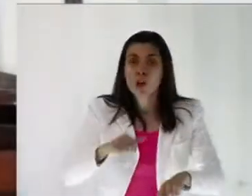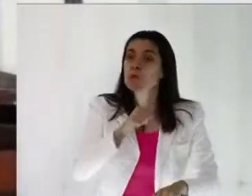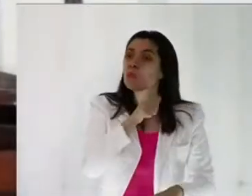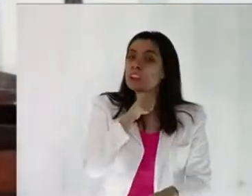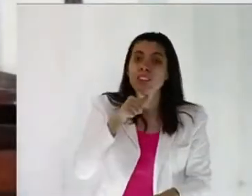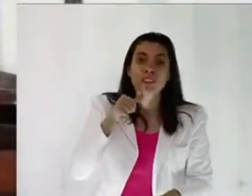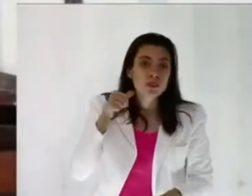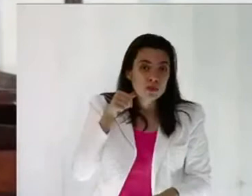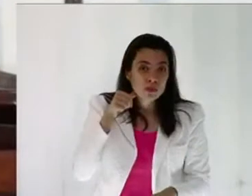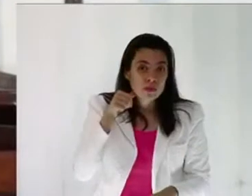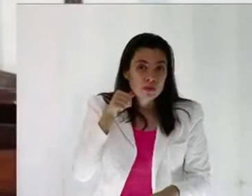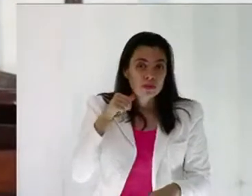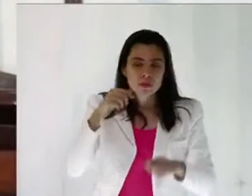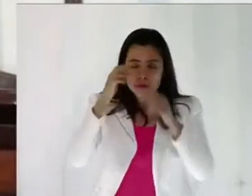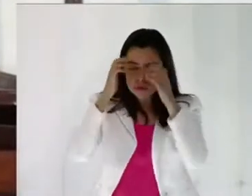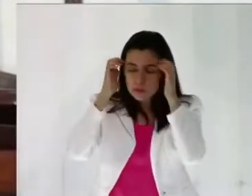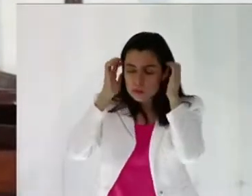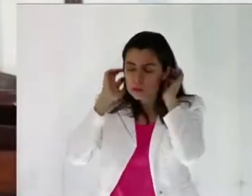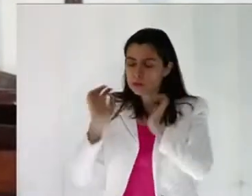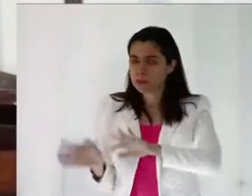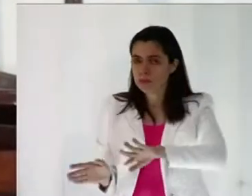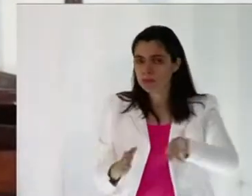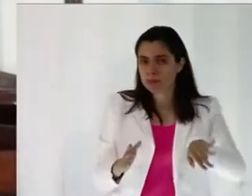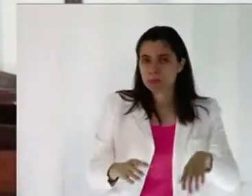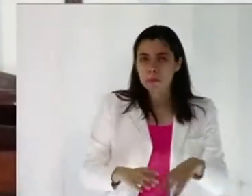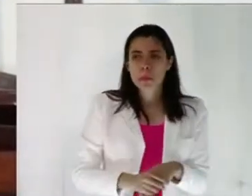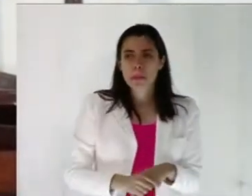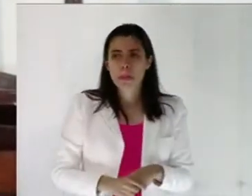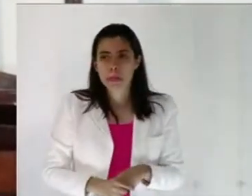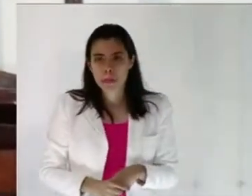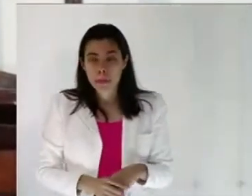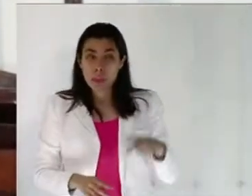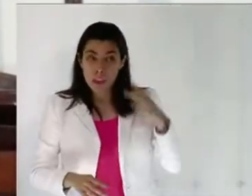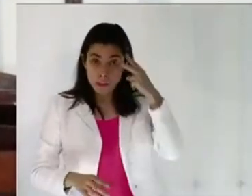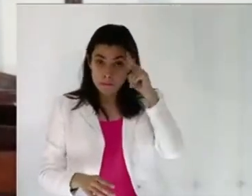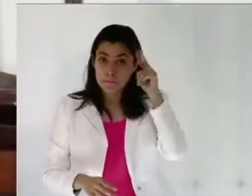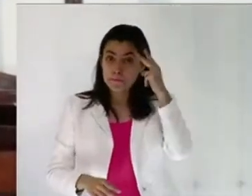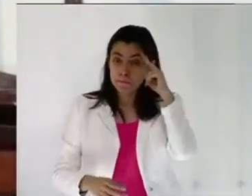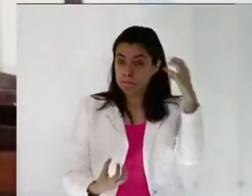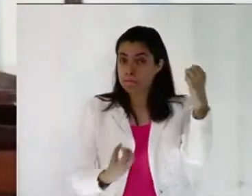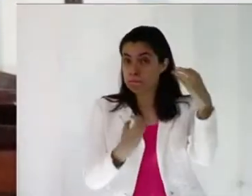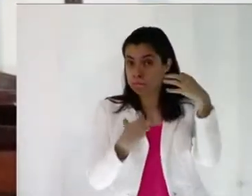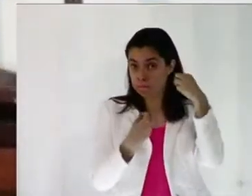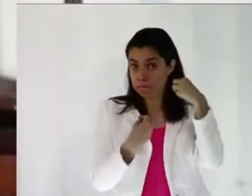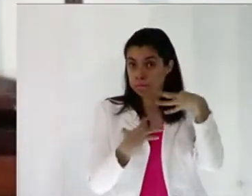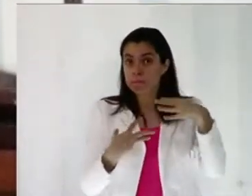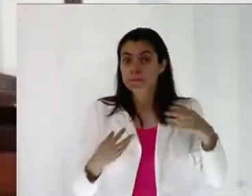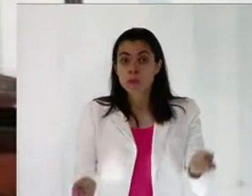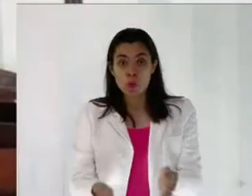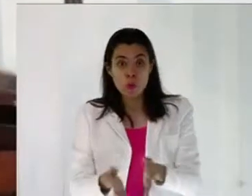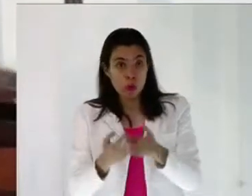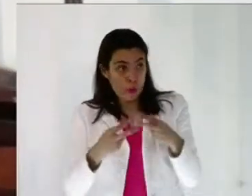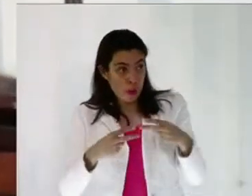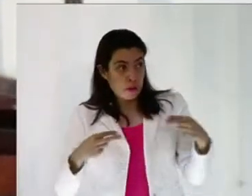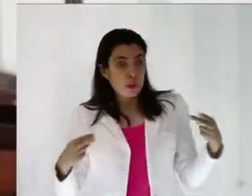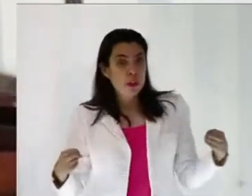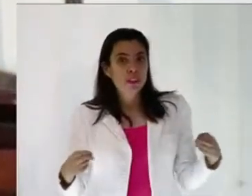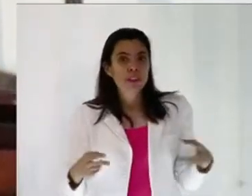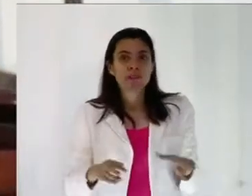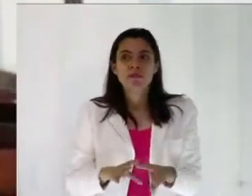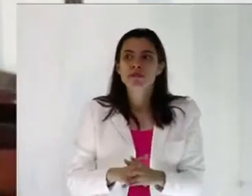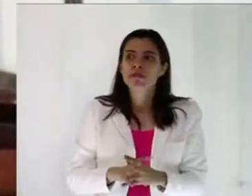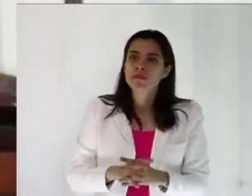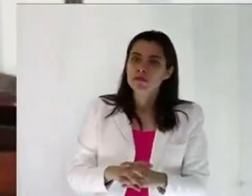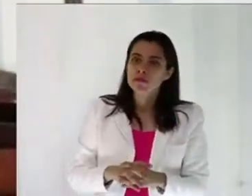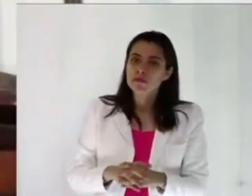Escrituras, traz para nós ensinamentos muito preciosos. Desde o seu chamado de Harã para estar indo até